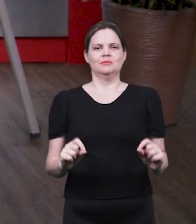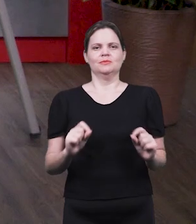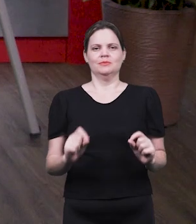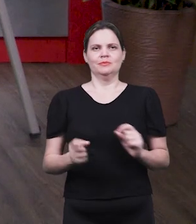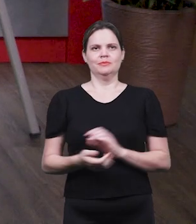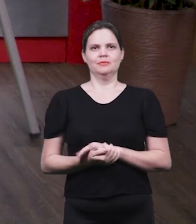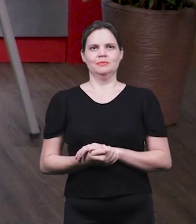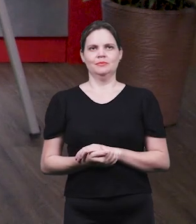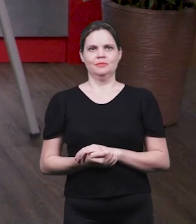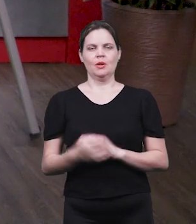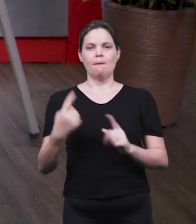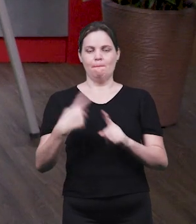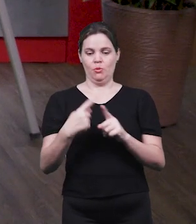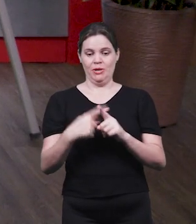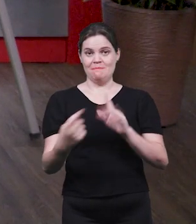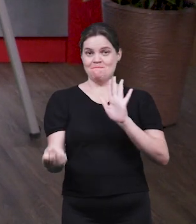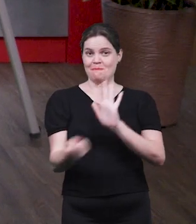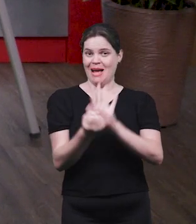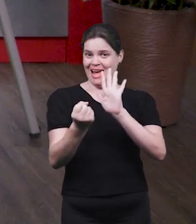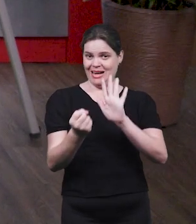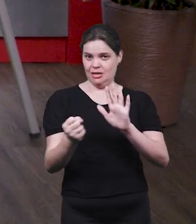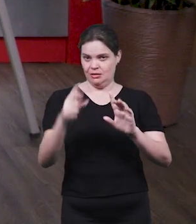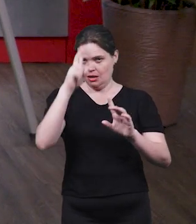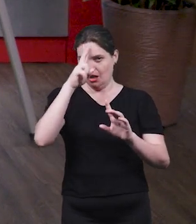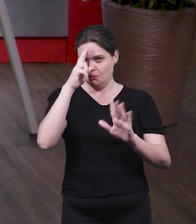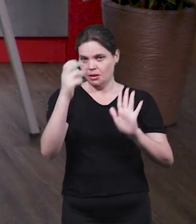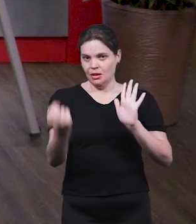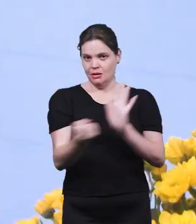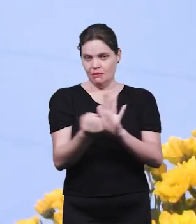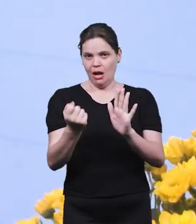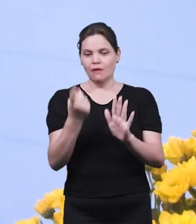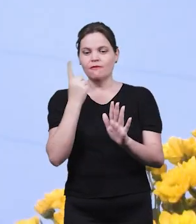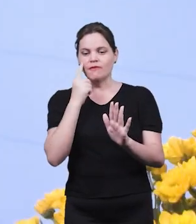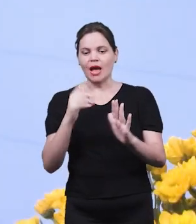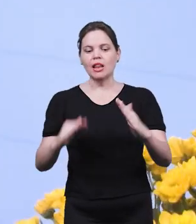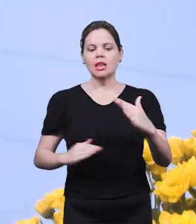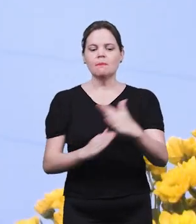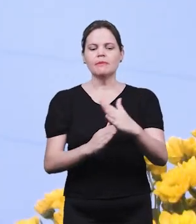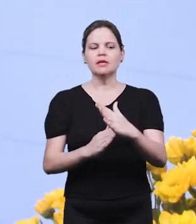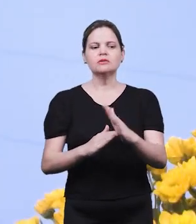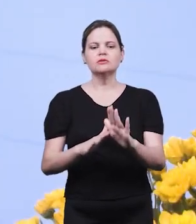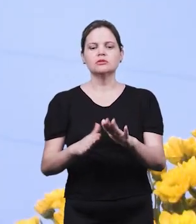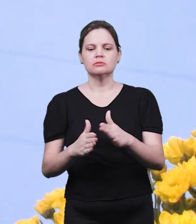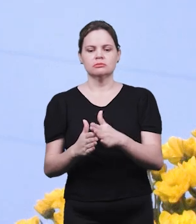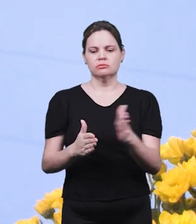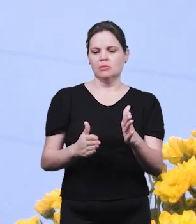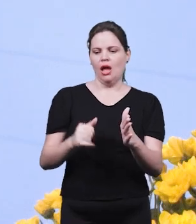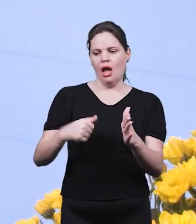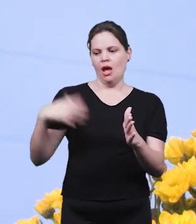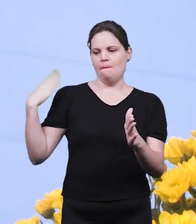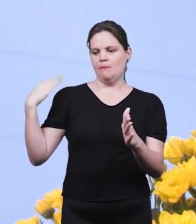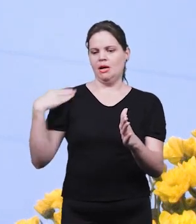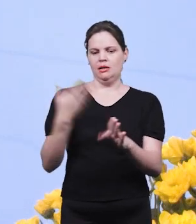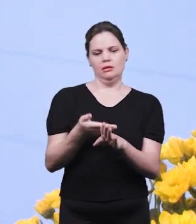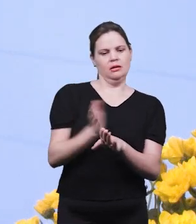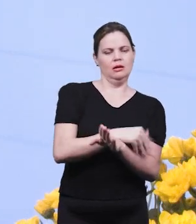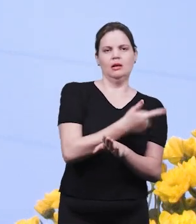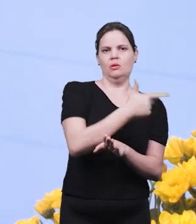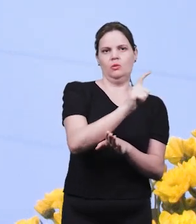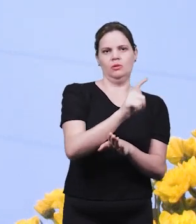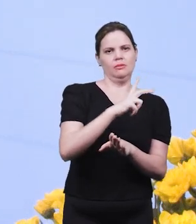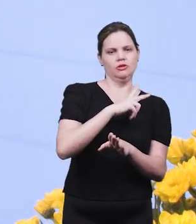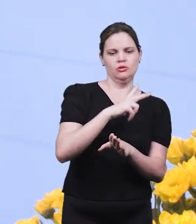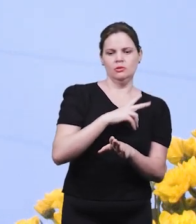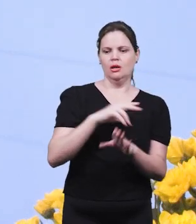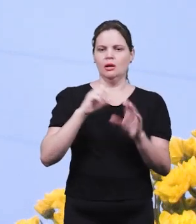porque a demarcação pode impugnar o procedimento, o particular